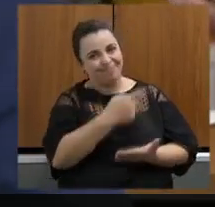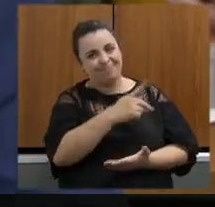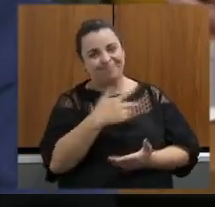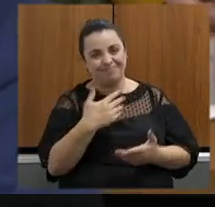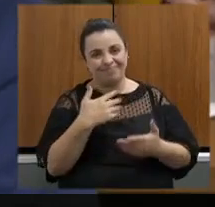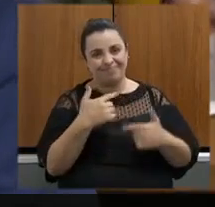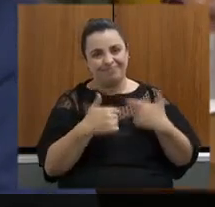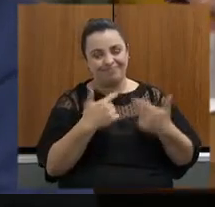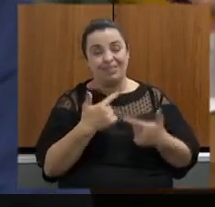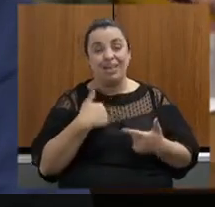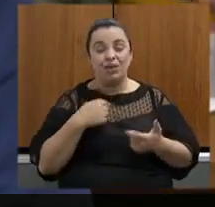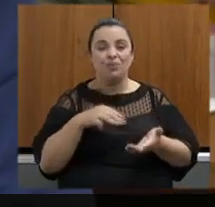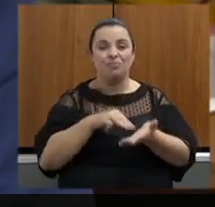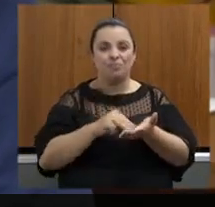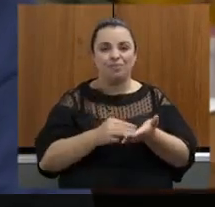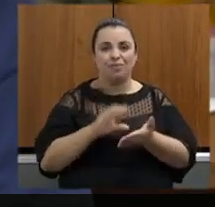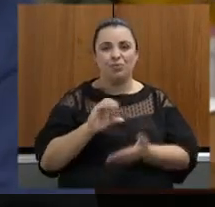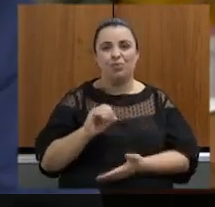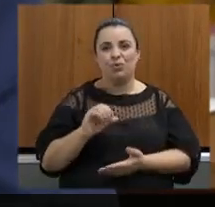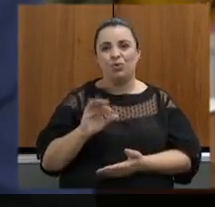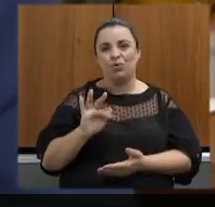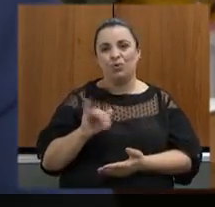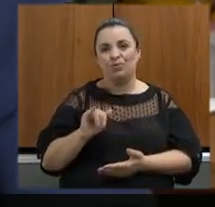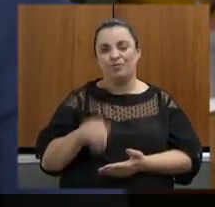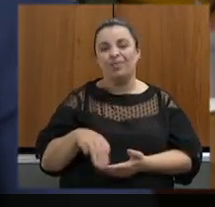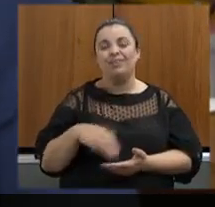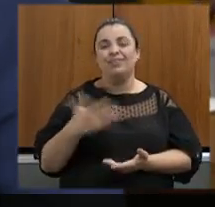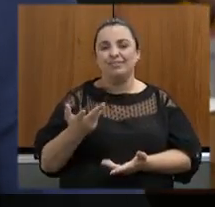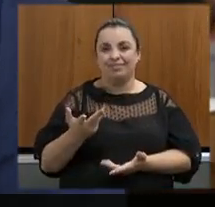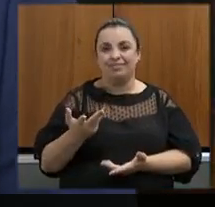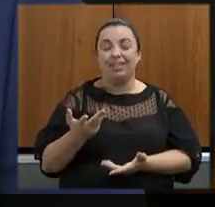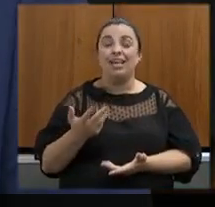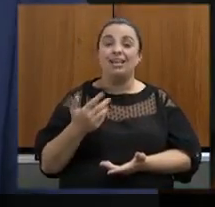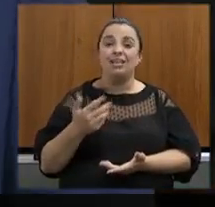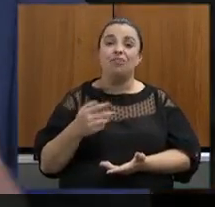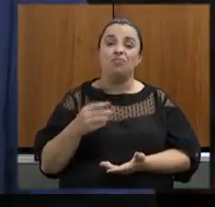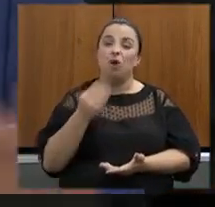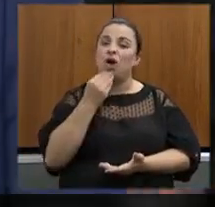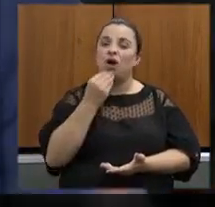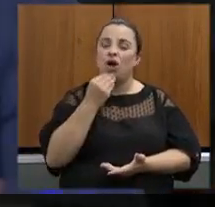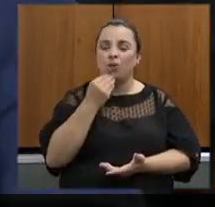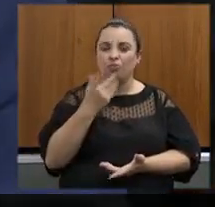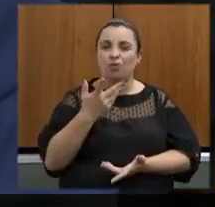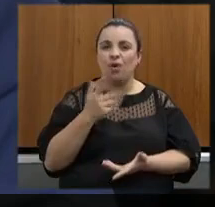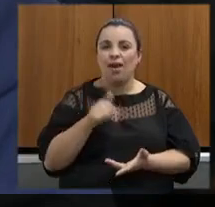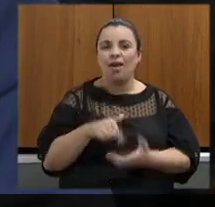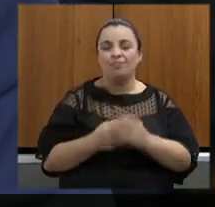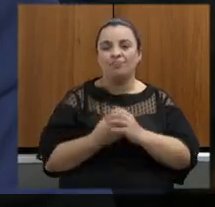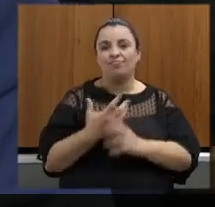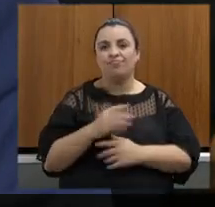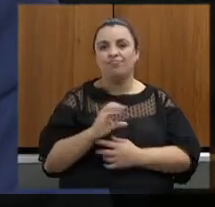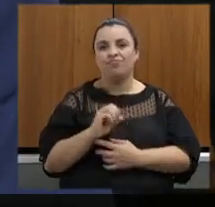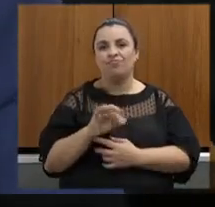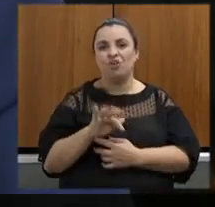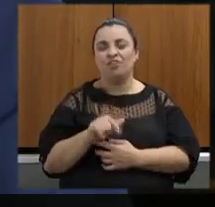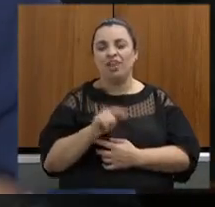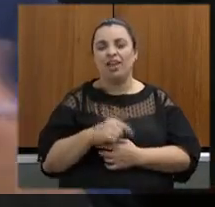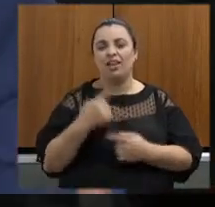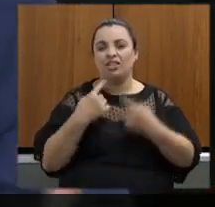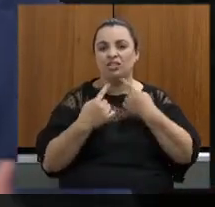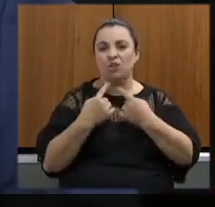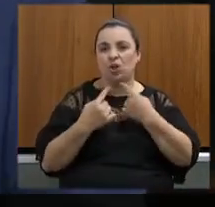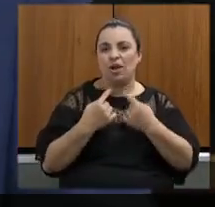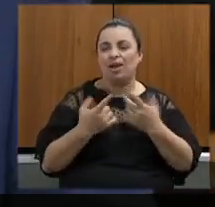do koffing de votações Rodrigues obviamente nossa com a construção do corpinho leve alongada de batida e a gente